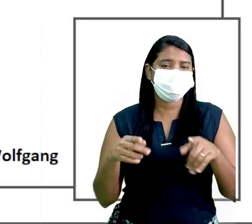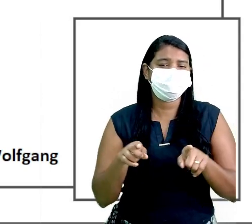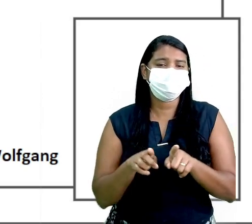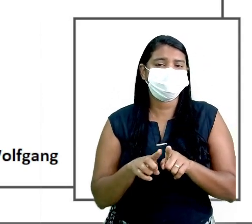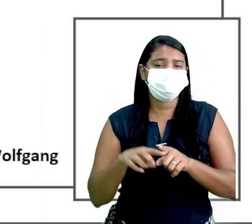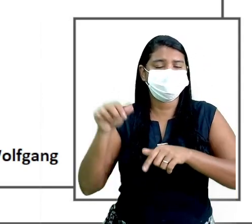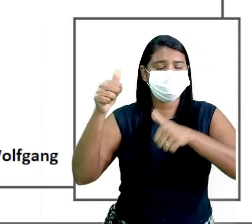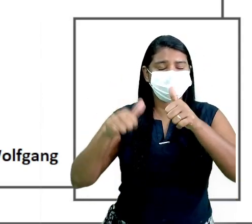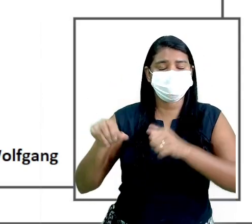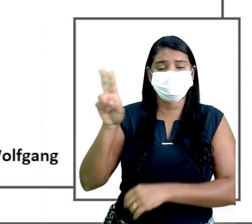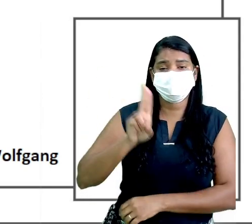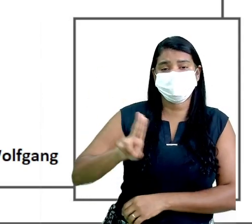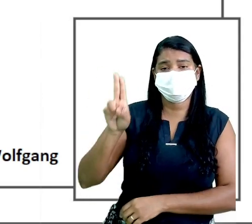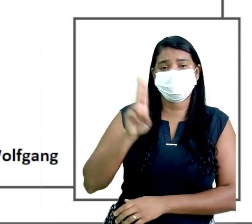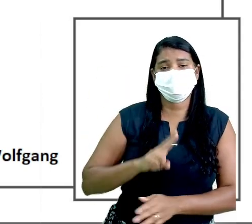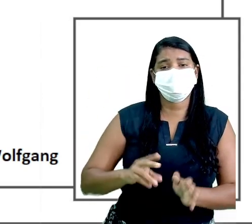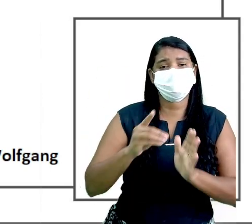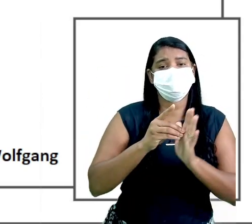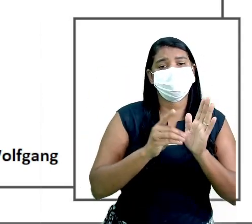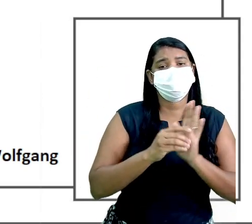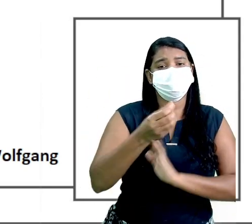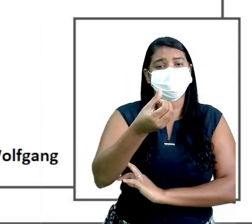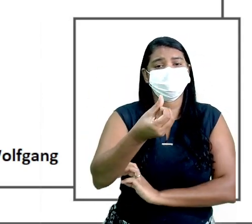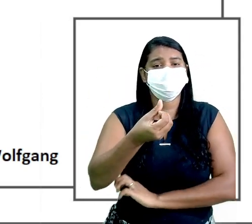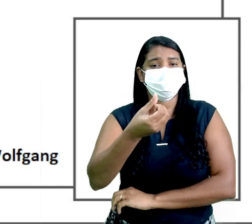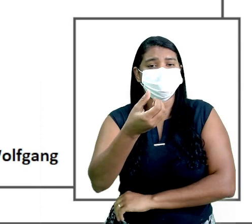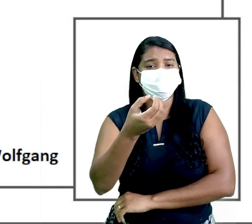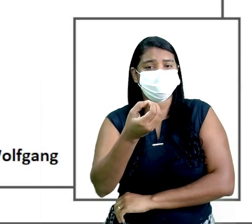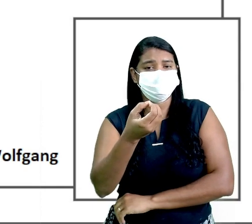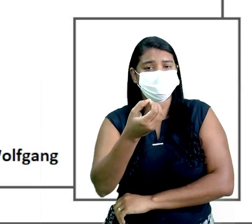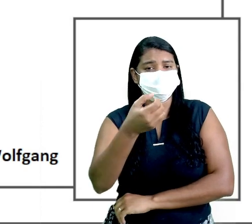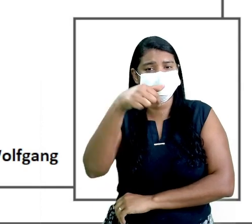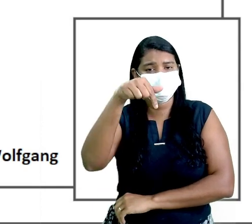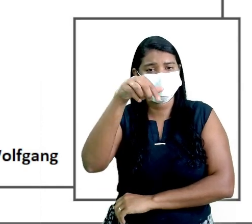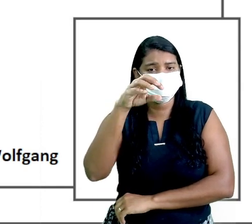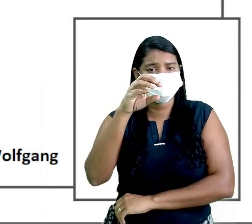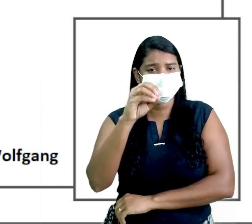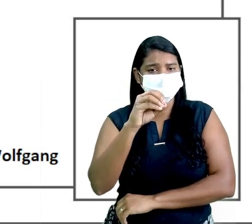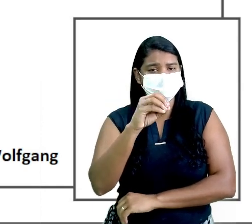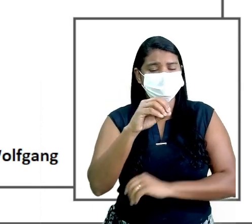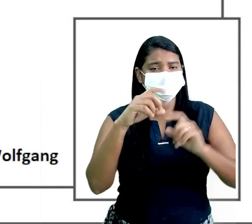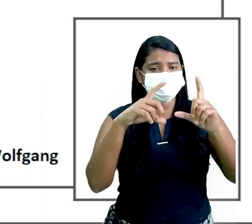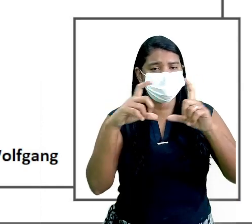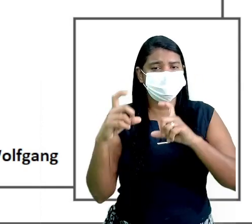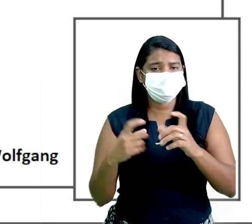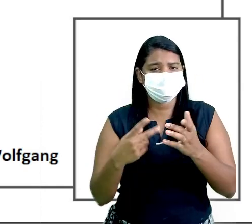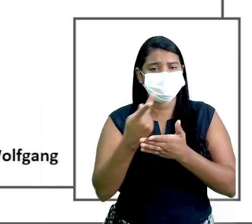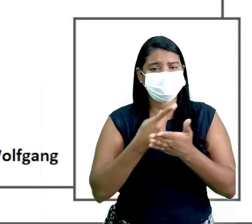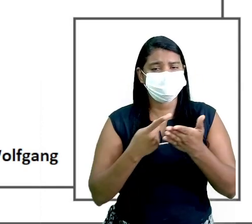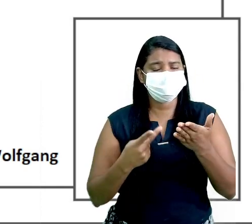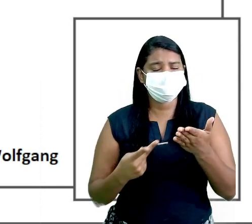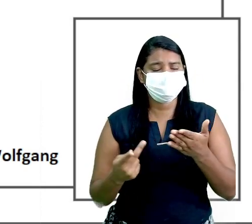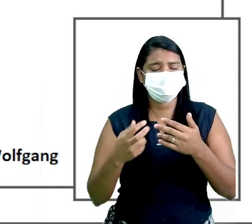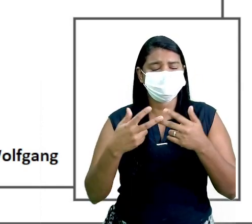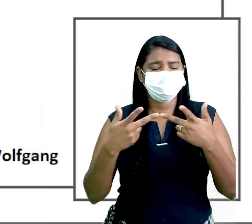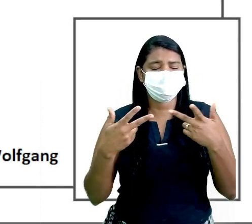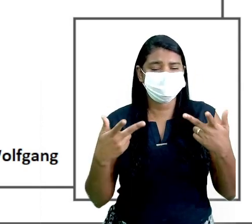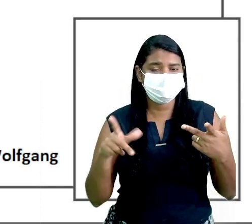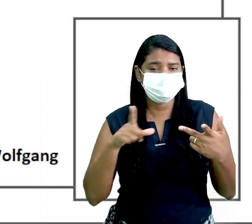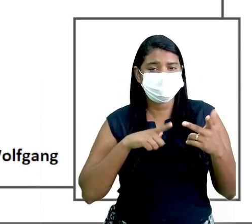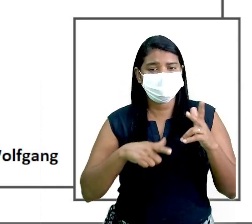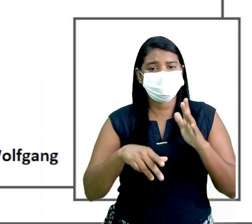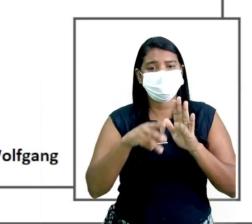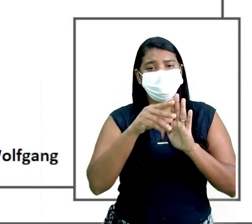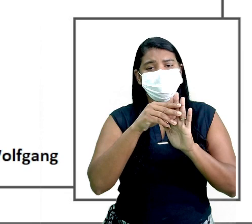muito usado na década de 60 e 70, cores muito fortes, feéricas, formas inusitadas, né? A gente tem um projeto